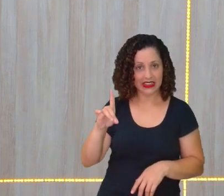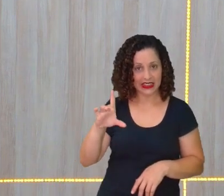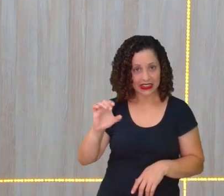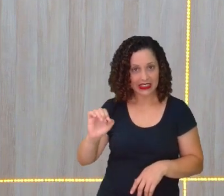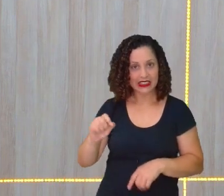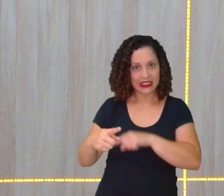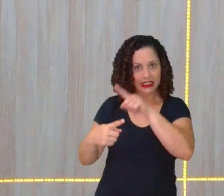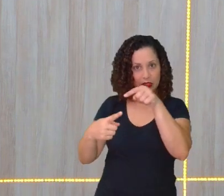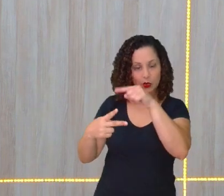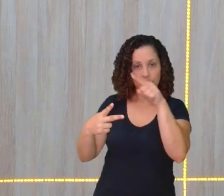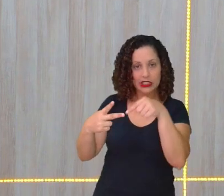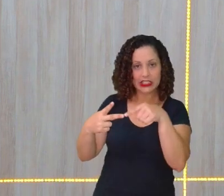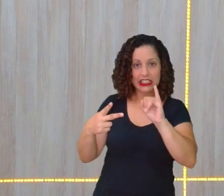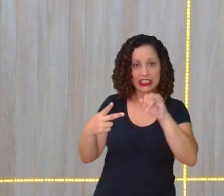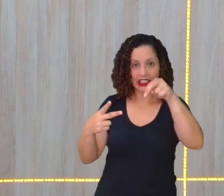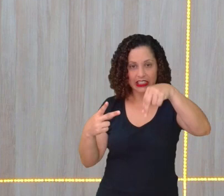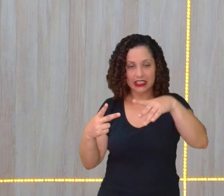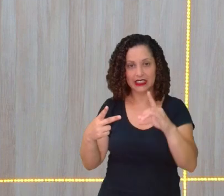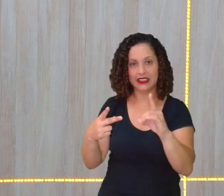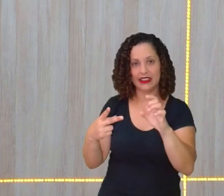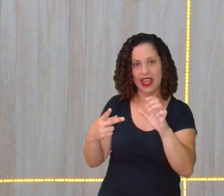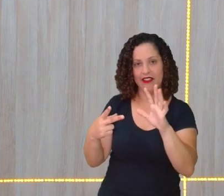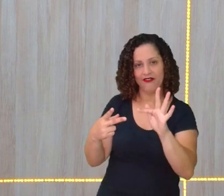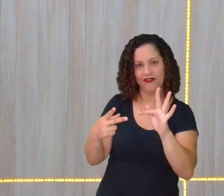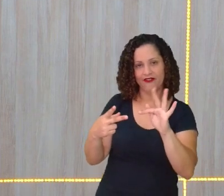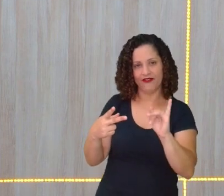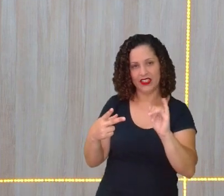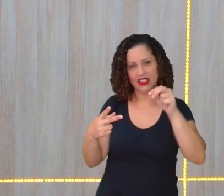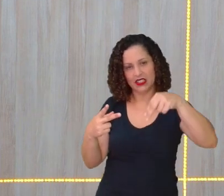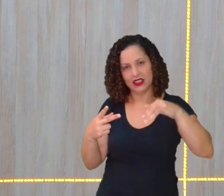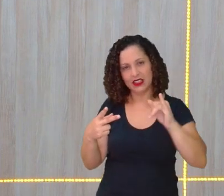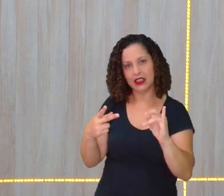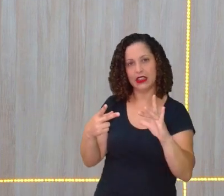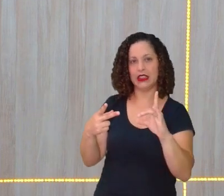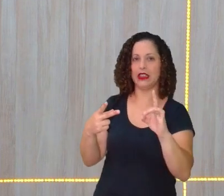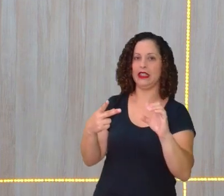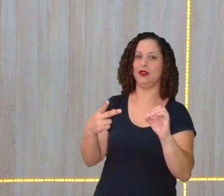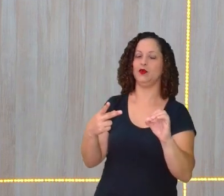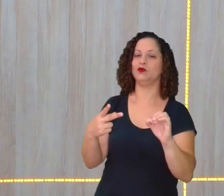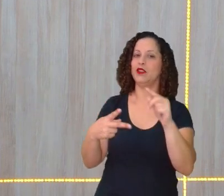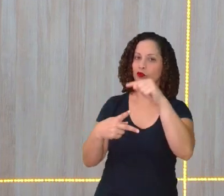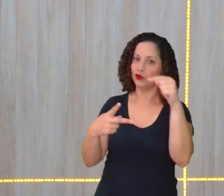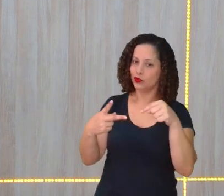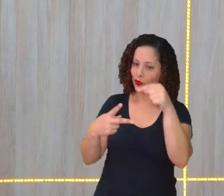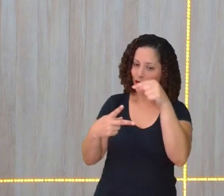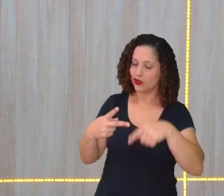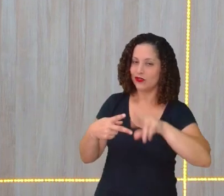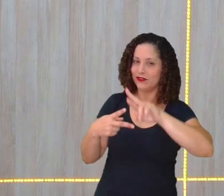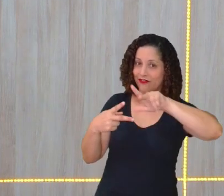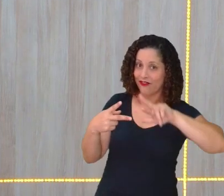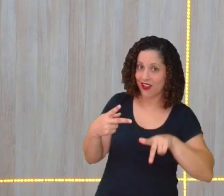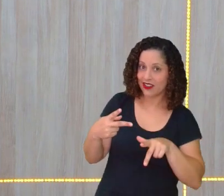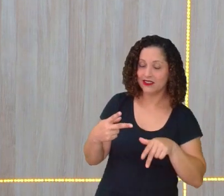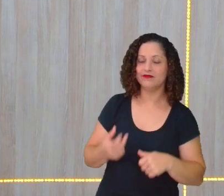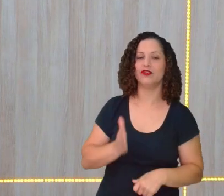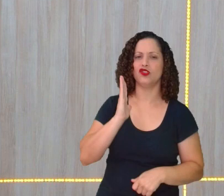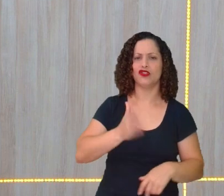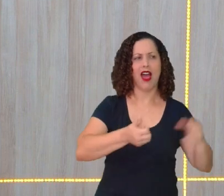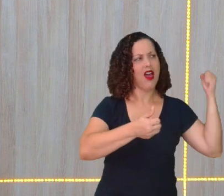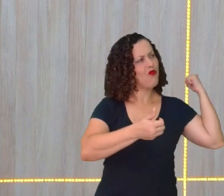diferença aí. Não sei se vocês lembram, provavelmente vocês já trabalharam com artigo, né? É uma coisa que a gente já vem trabalhando